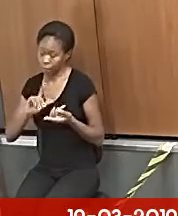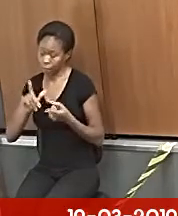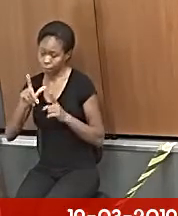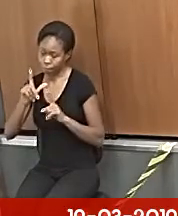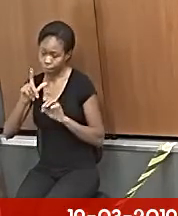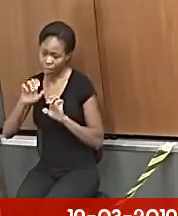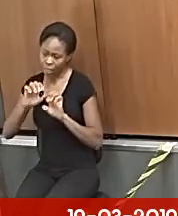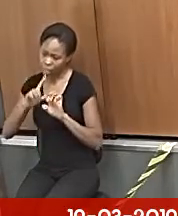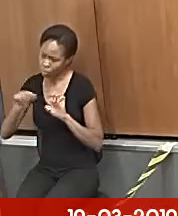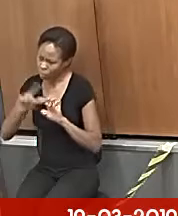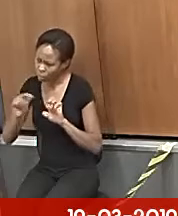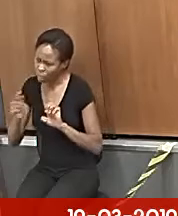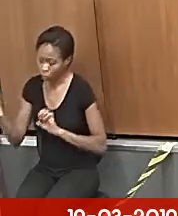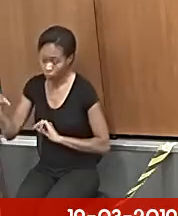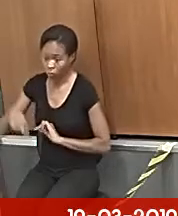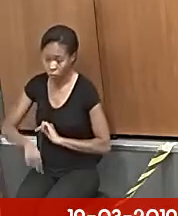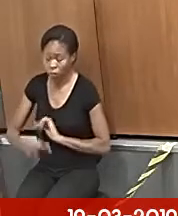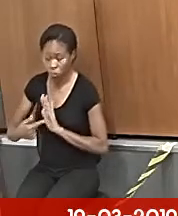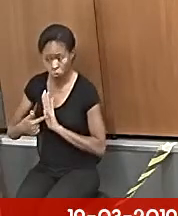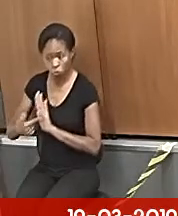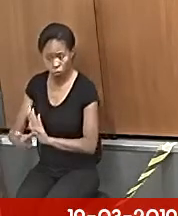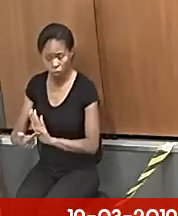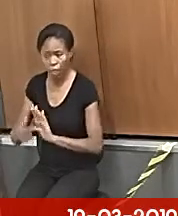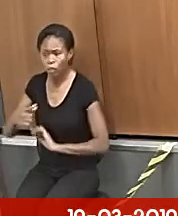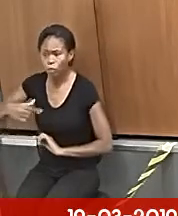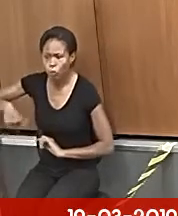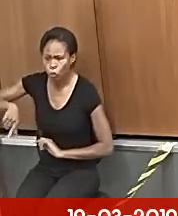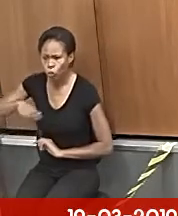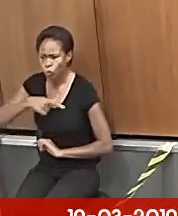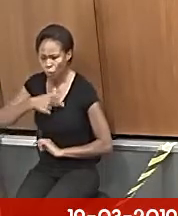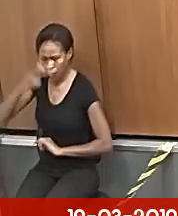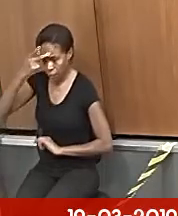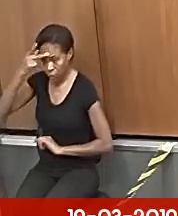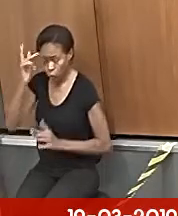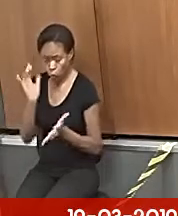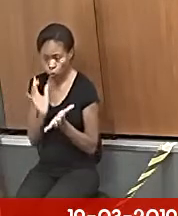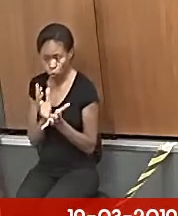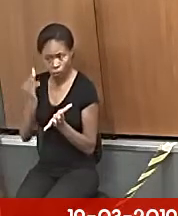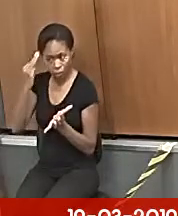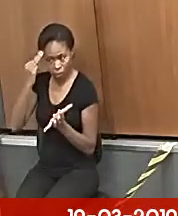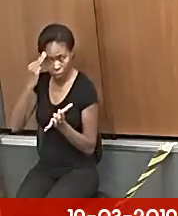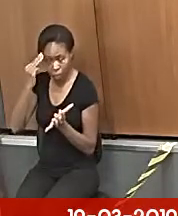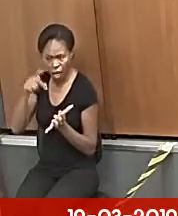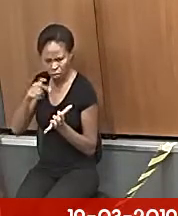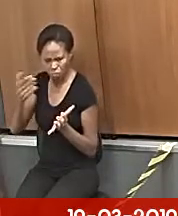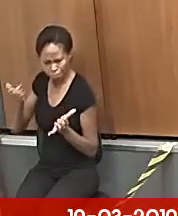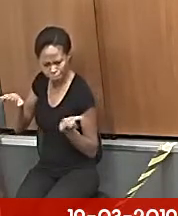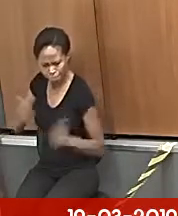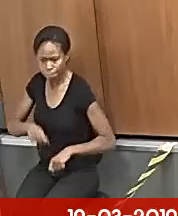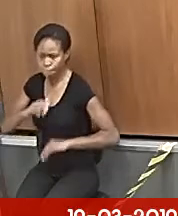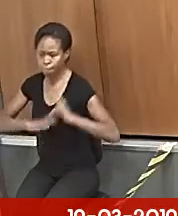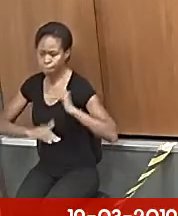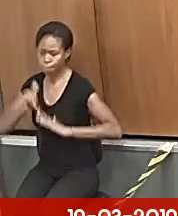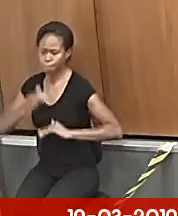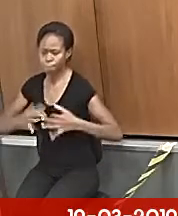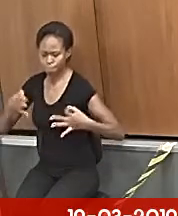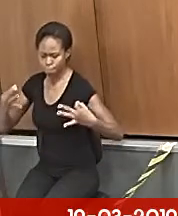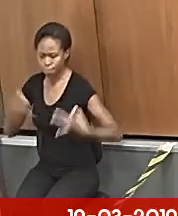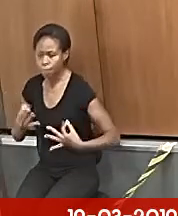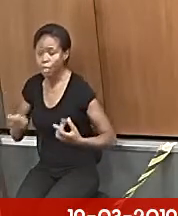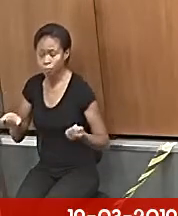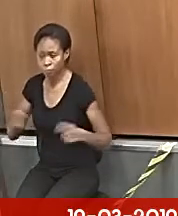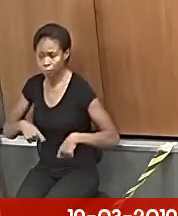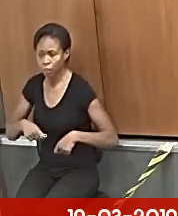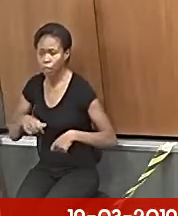nossa função vai ser demonstrar o conca paz são as pessoas com deficiência intelectual é reafirmo o que o senhor